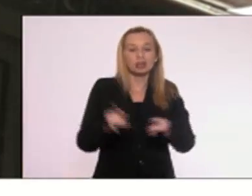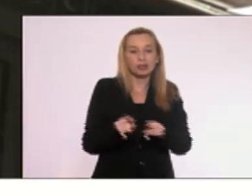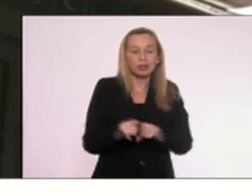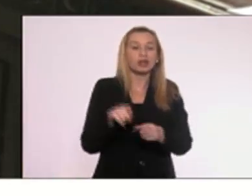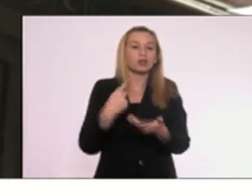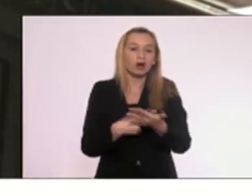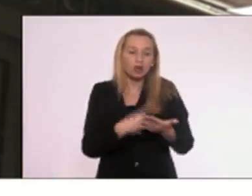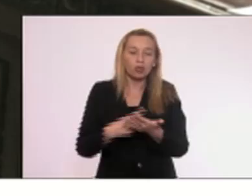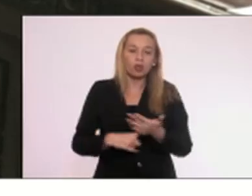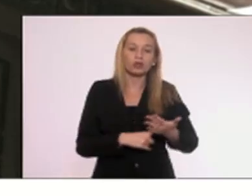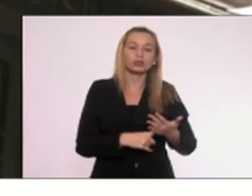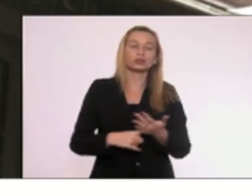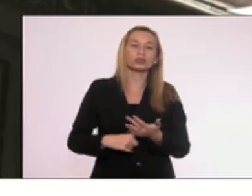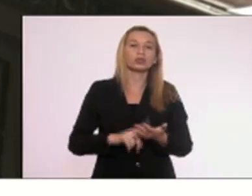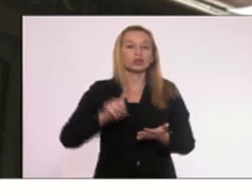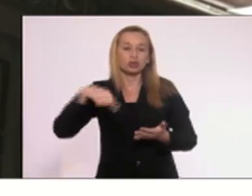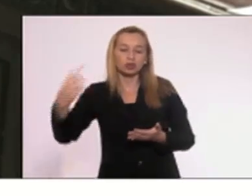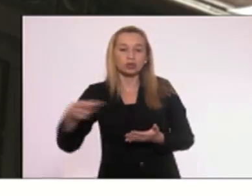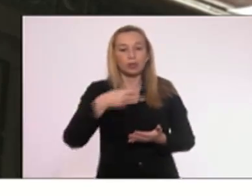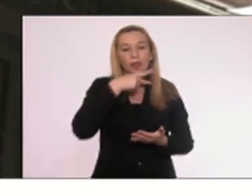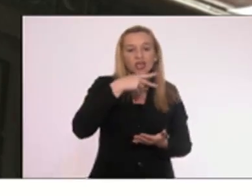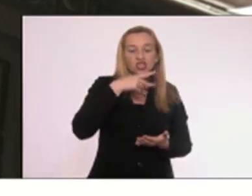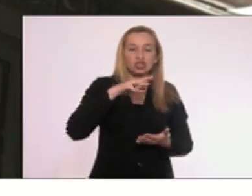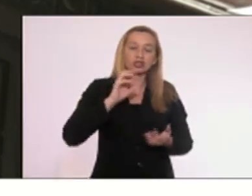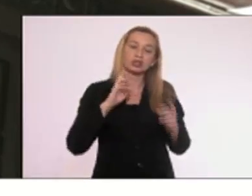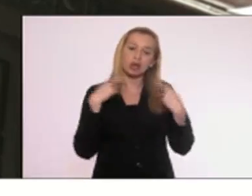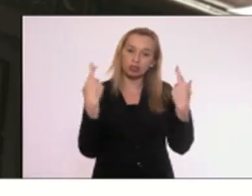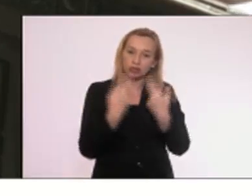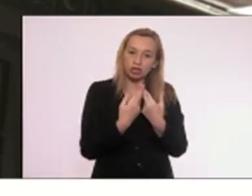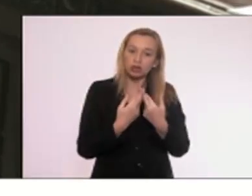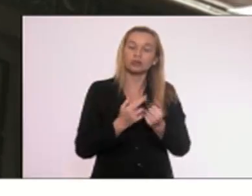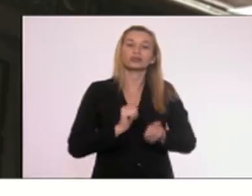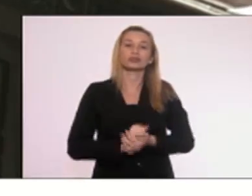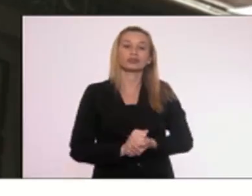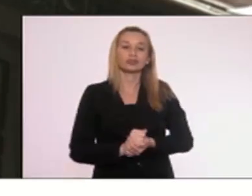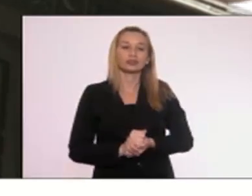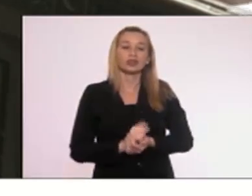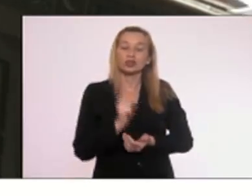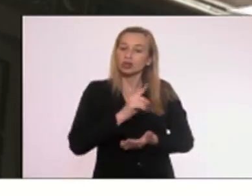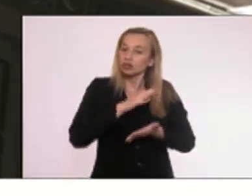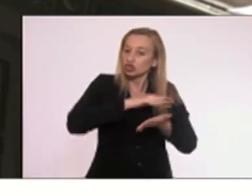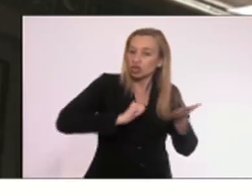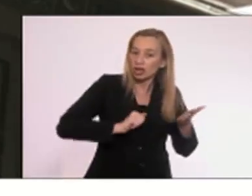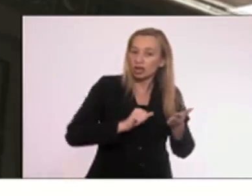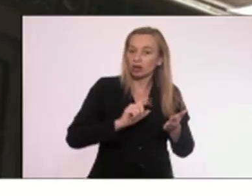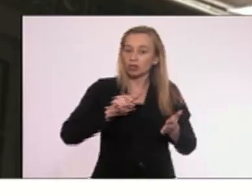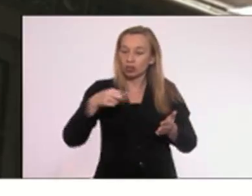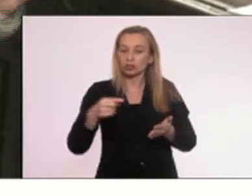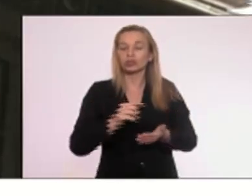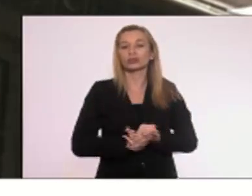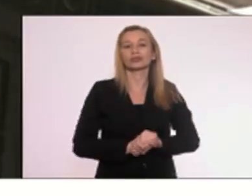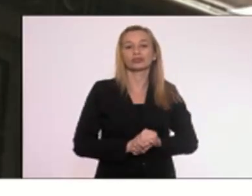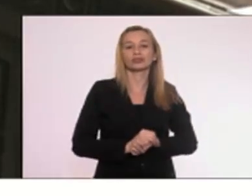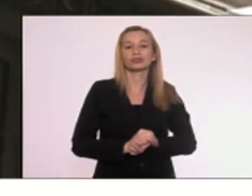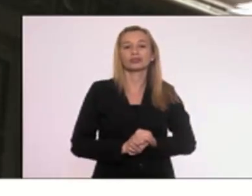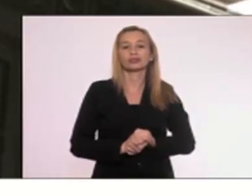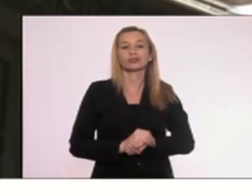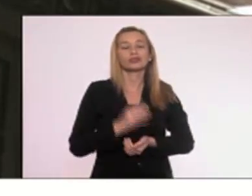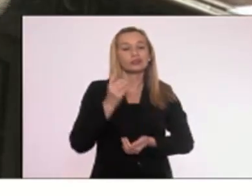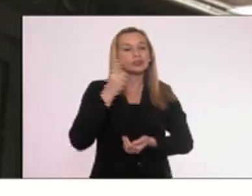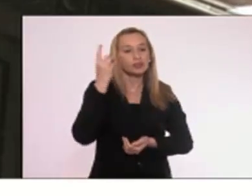que os partidos que se reuniram não retirarão os demais destaques. Deputado